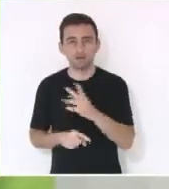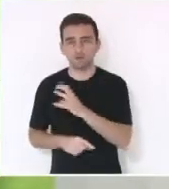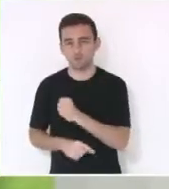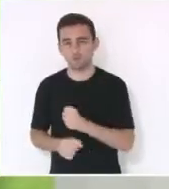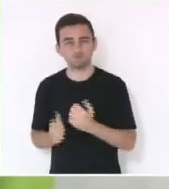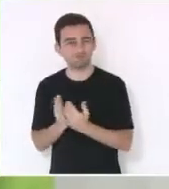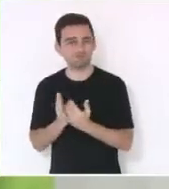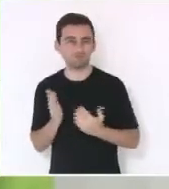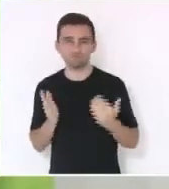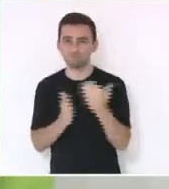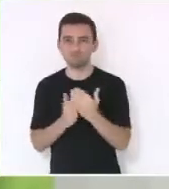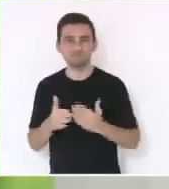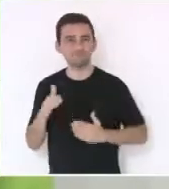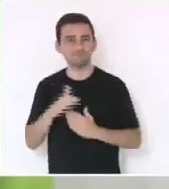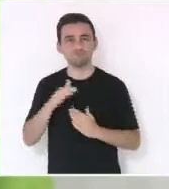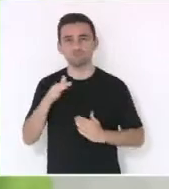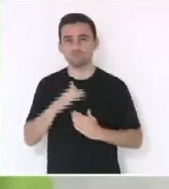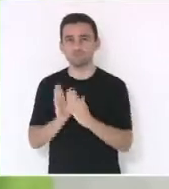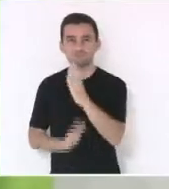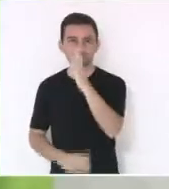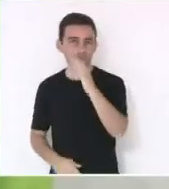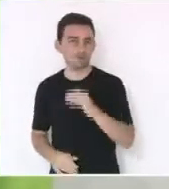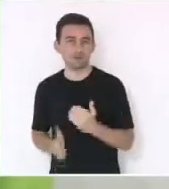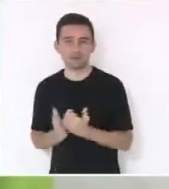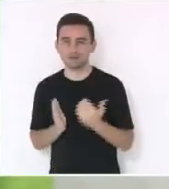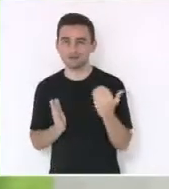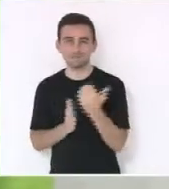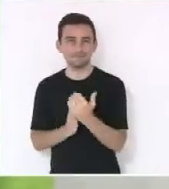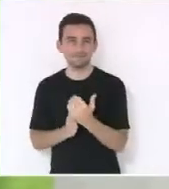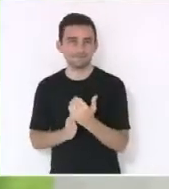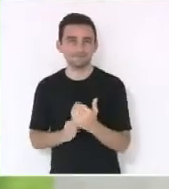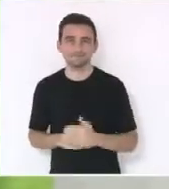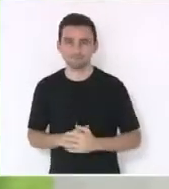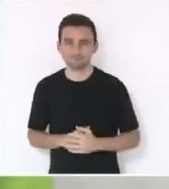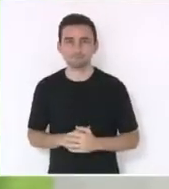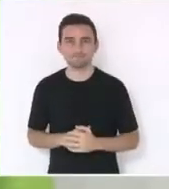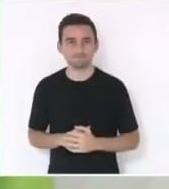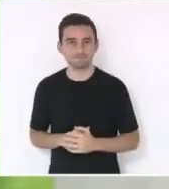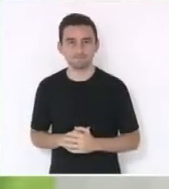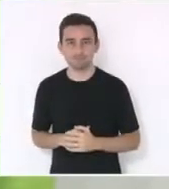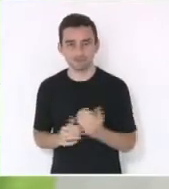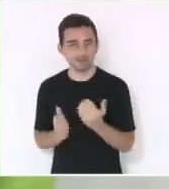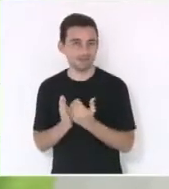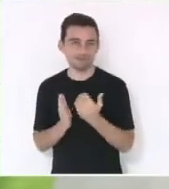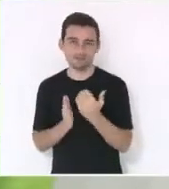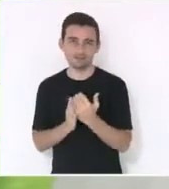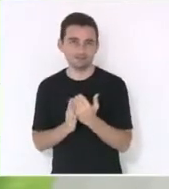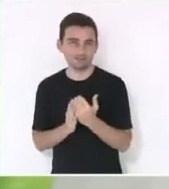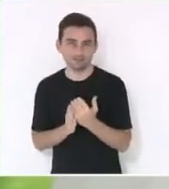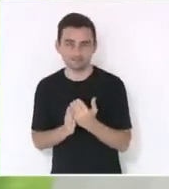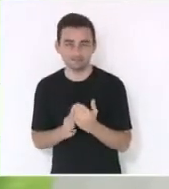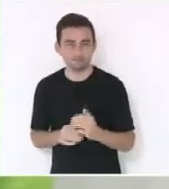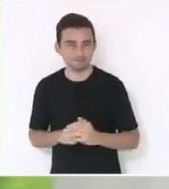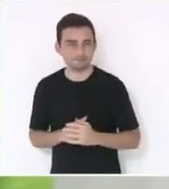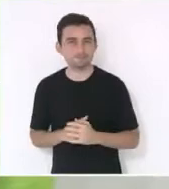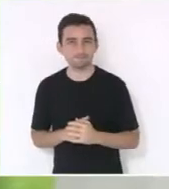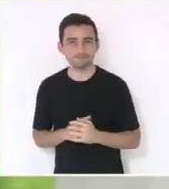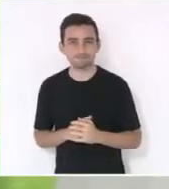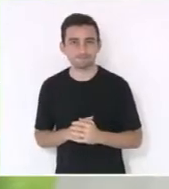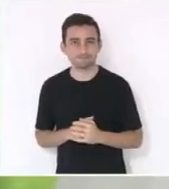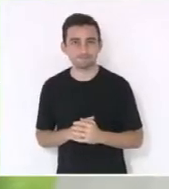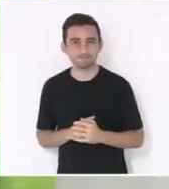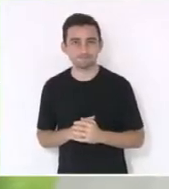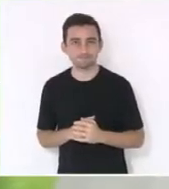supera obstáculos, desafios, transcendem fronteiras, é mais que a velocidade da luz. Por